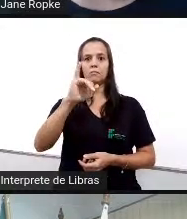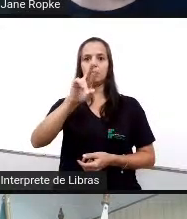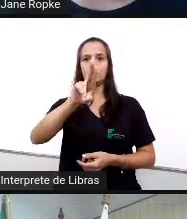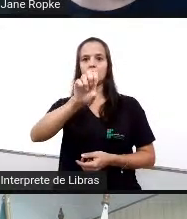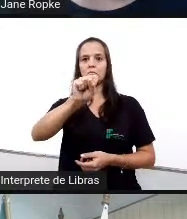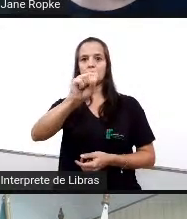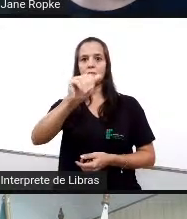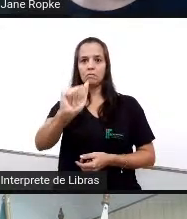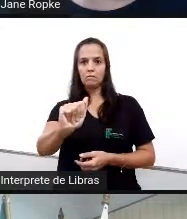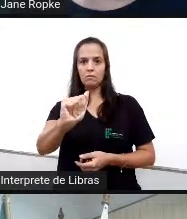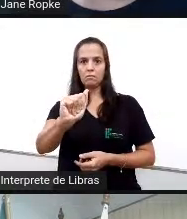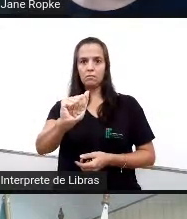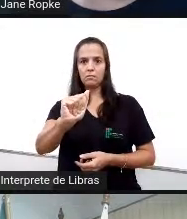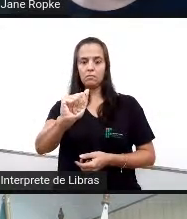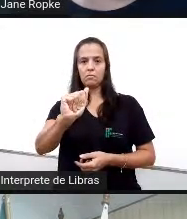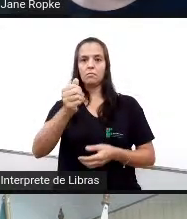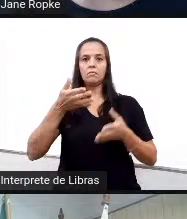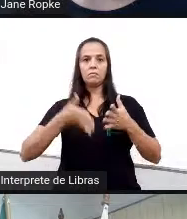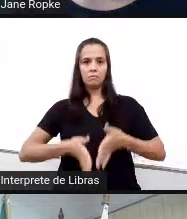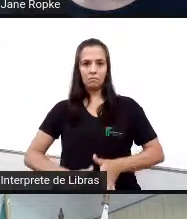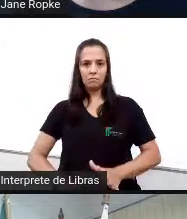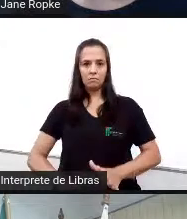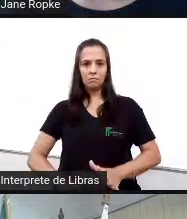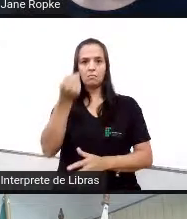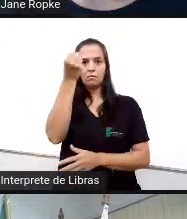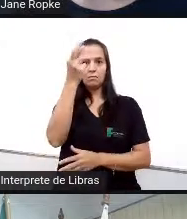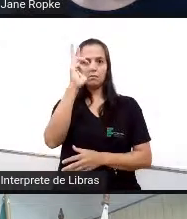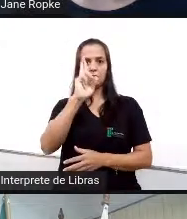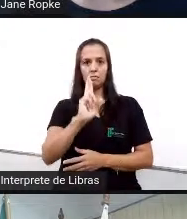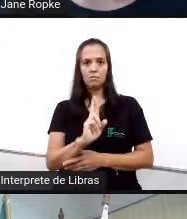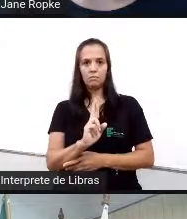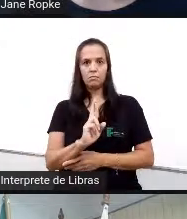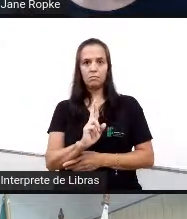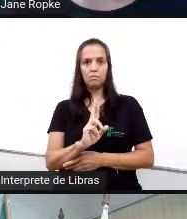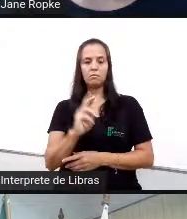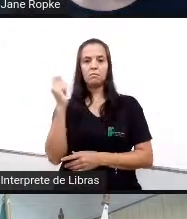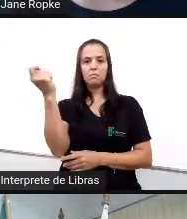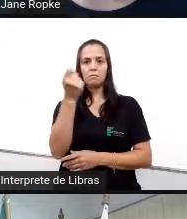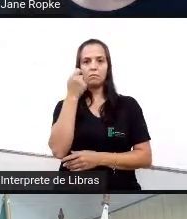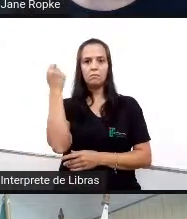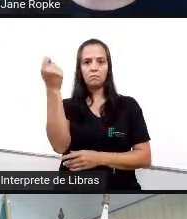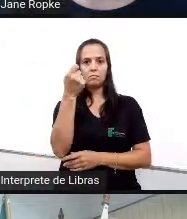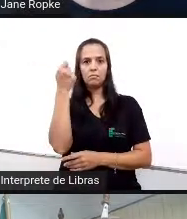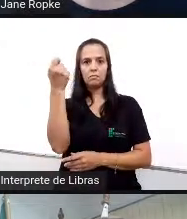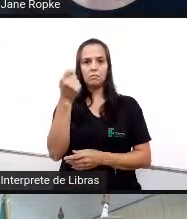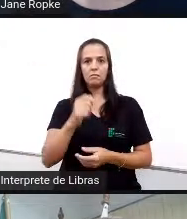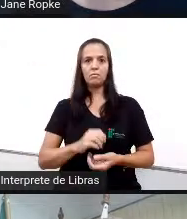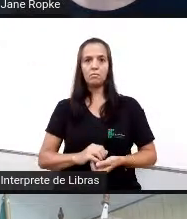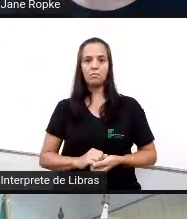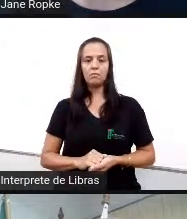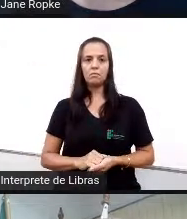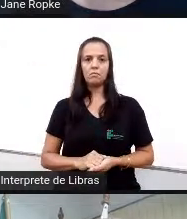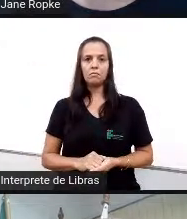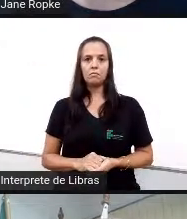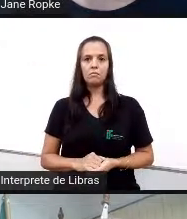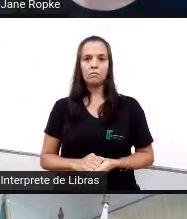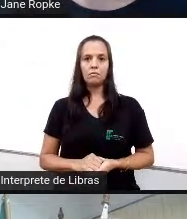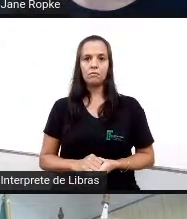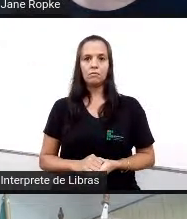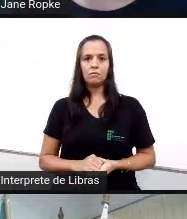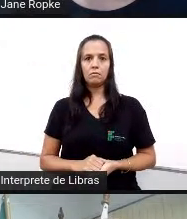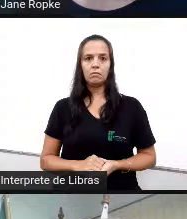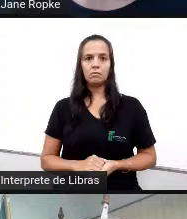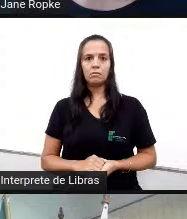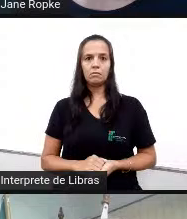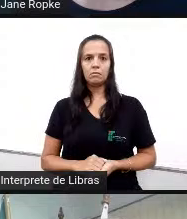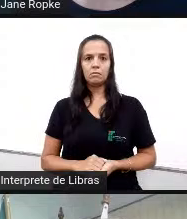Catiusa da Silva Rodrigues, natural da cidade de Santa Rosa, estado do Rio Grande do Sul.